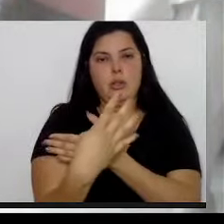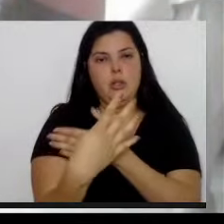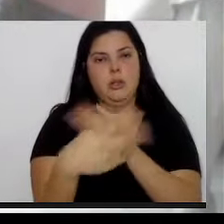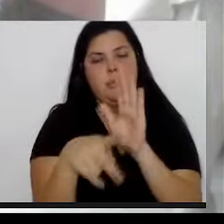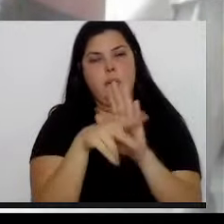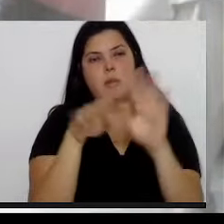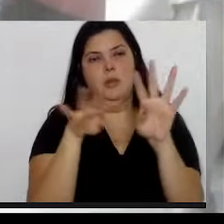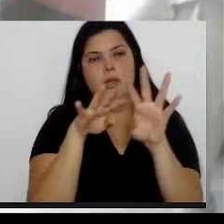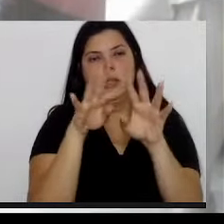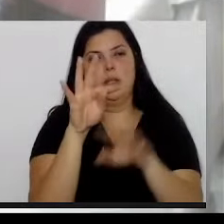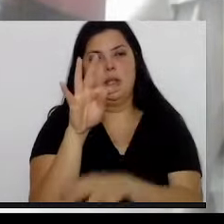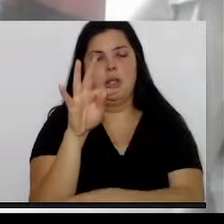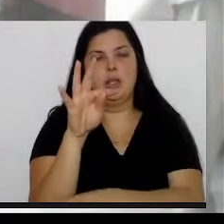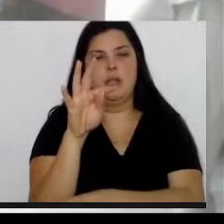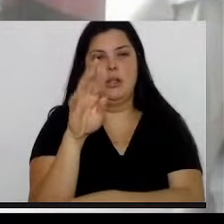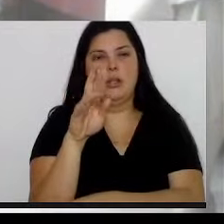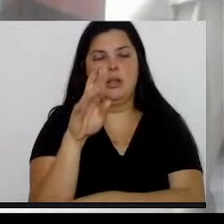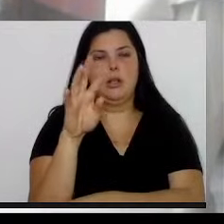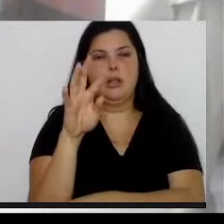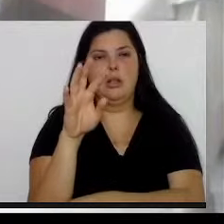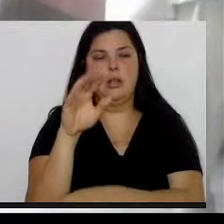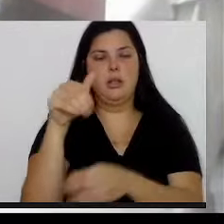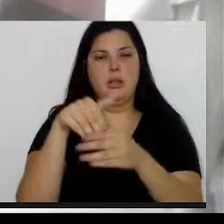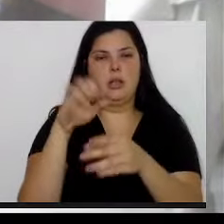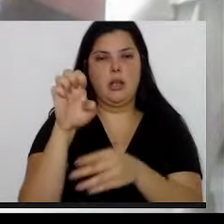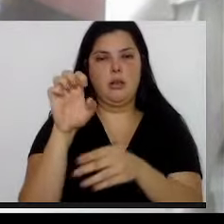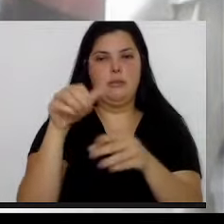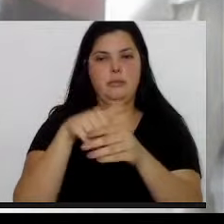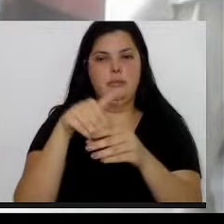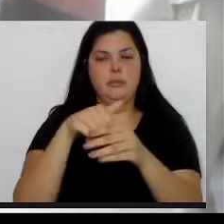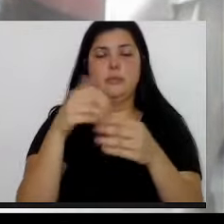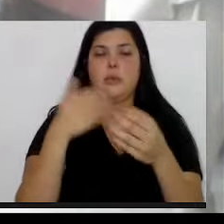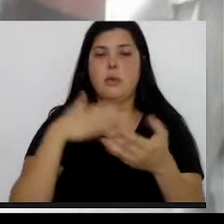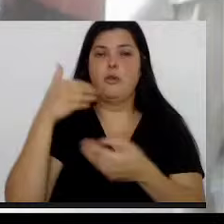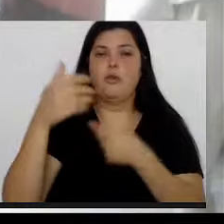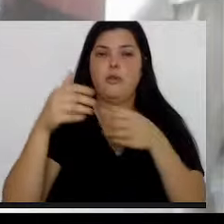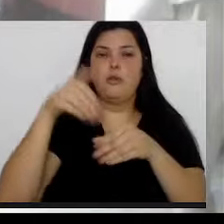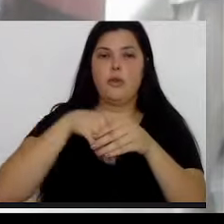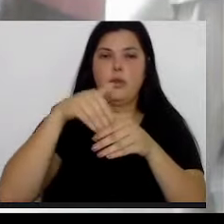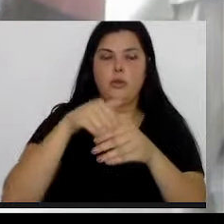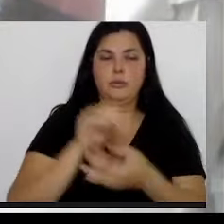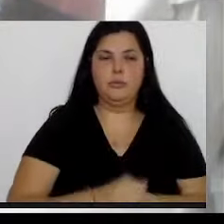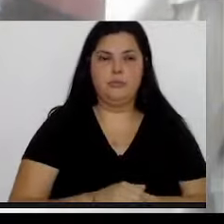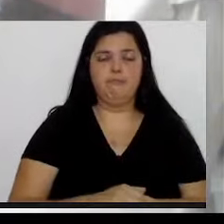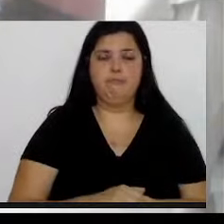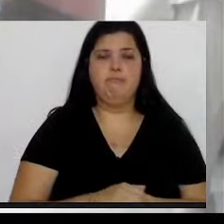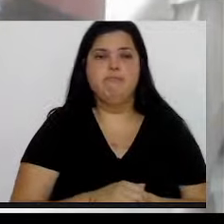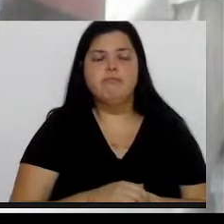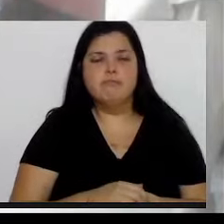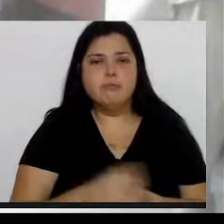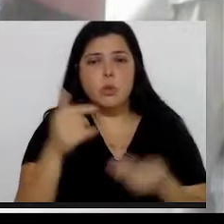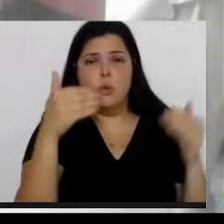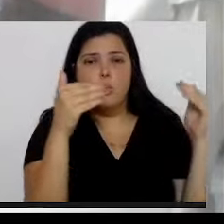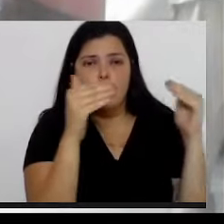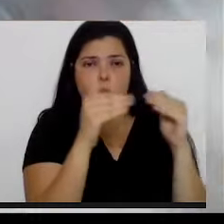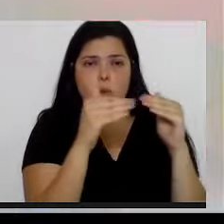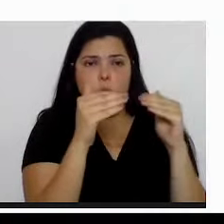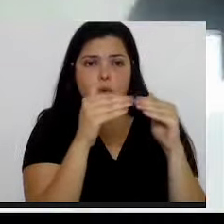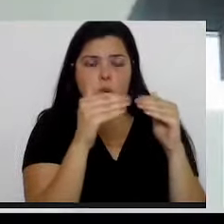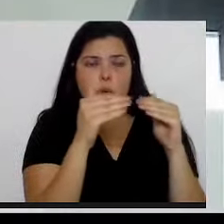Tribunal Regional Eleitoral. Senhor presidente, é como voto. Pois não, Vossa Excelência, então, acompanha o